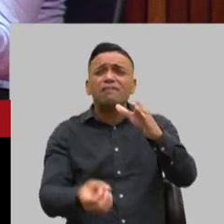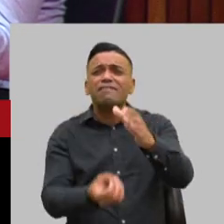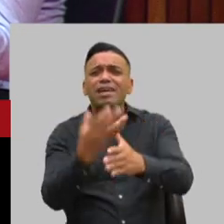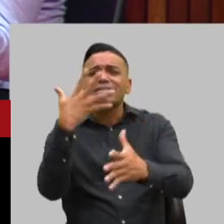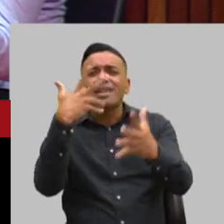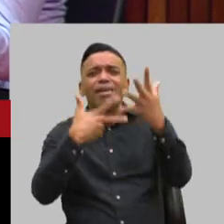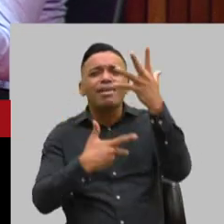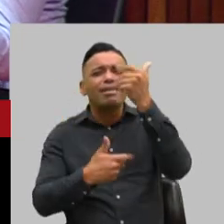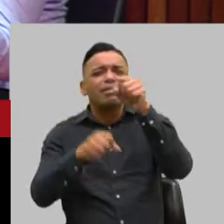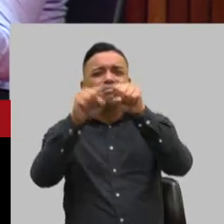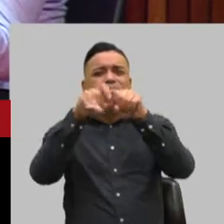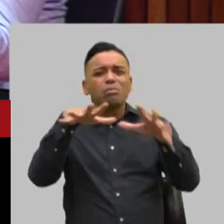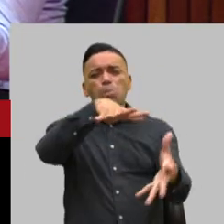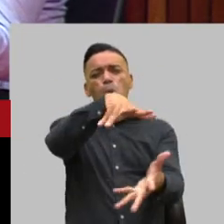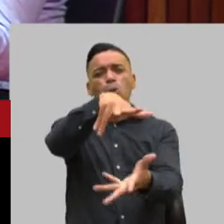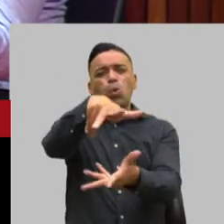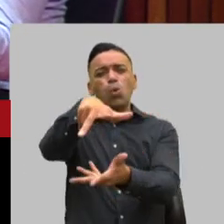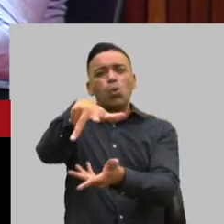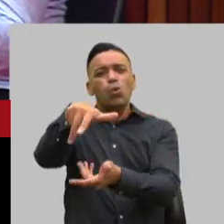fez,